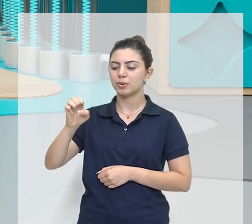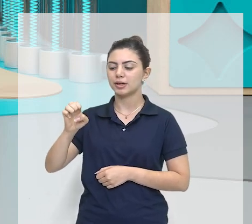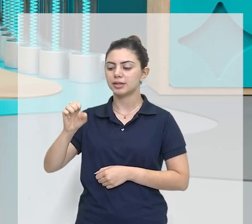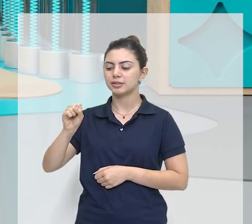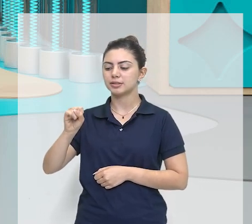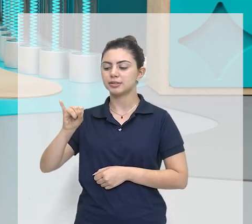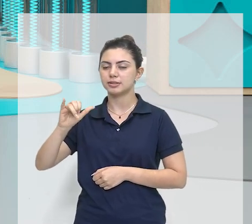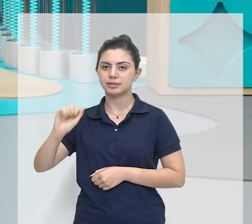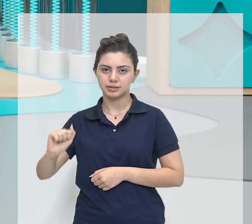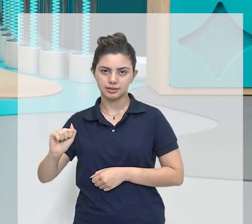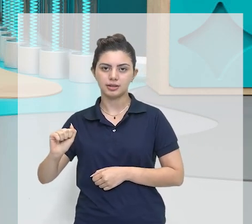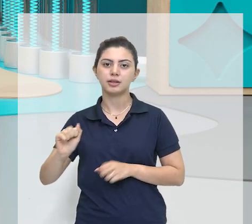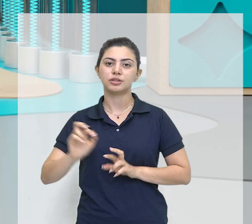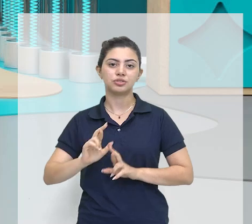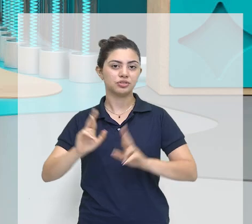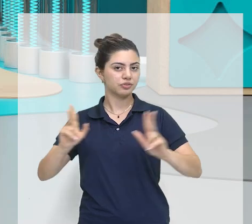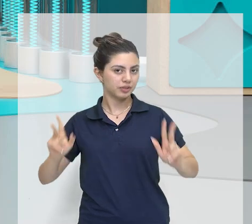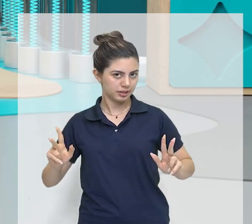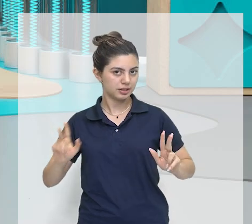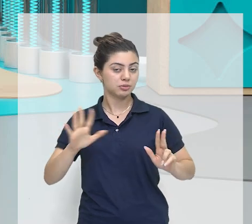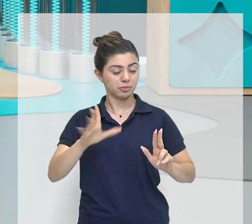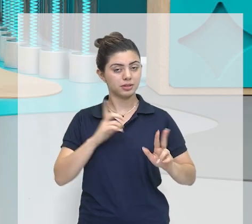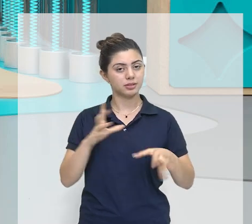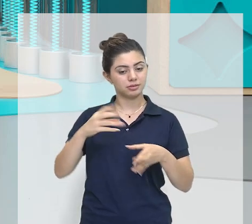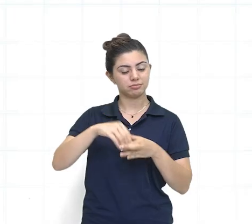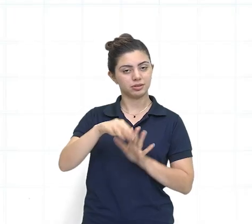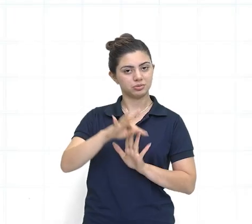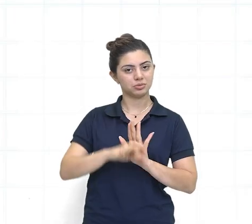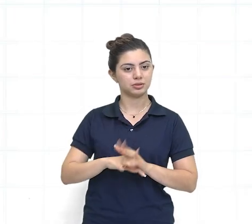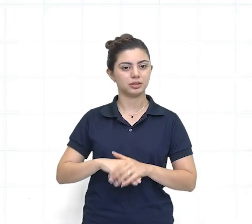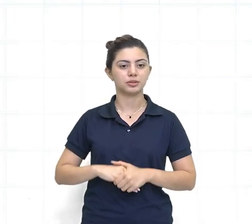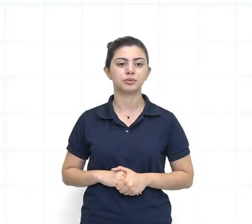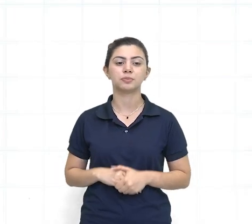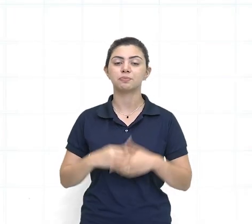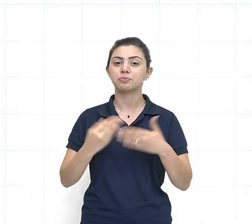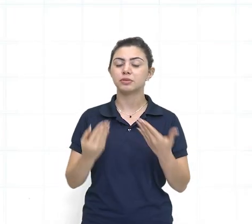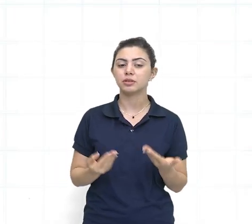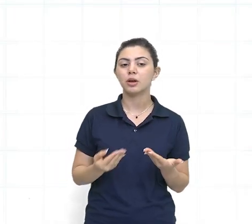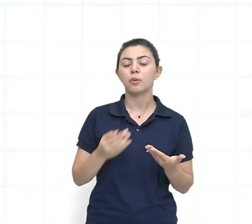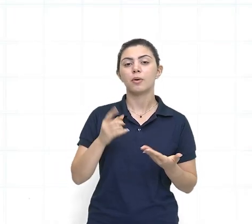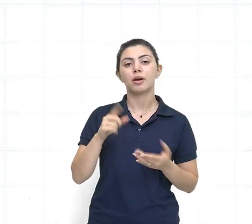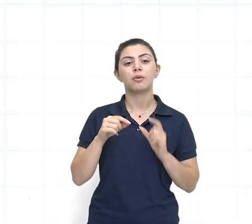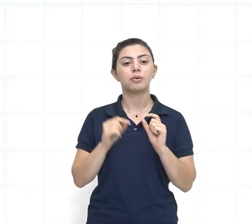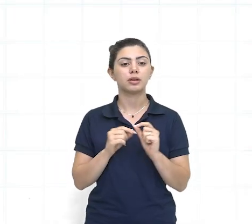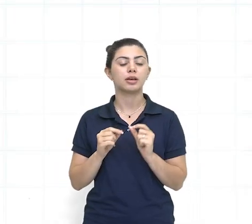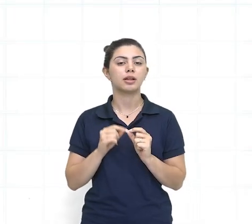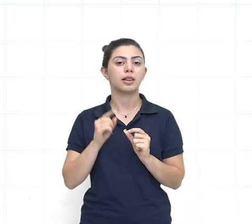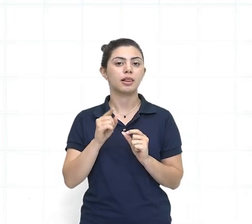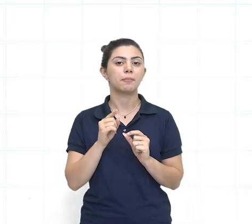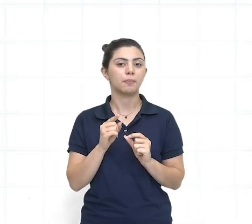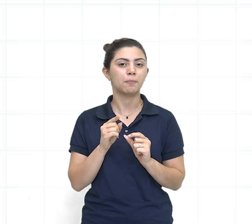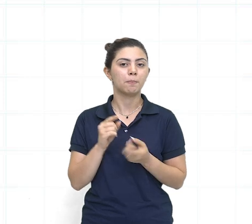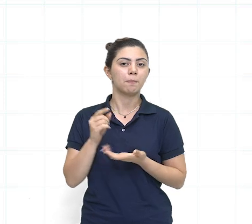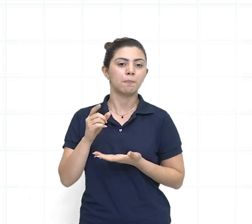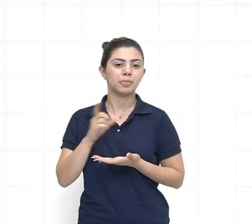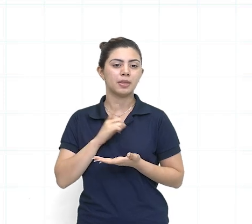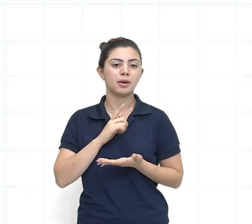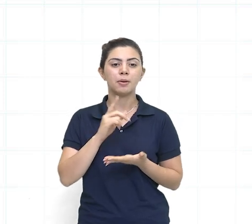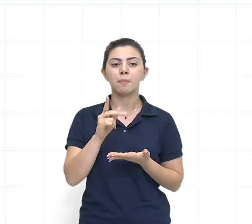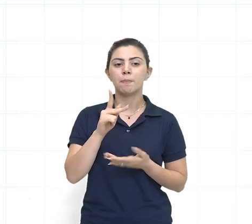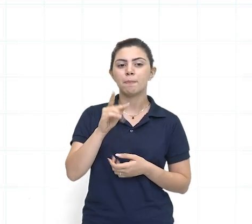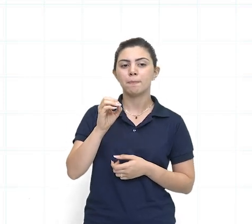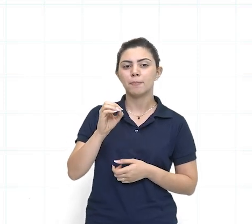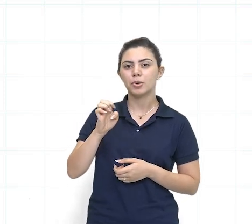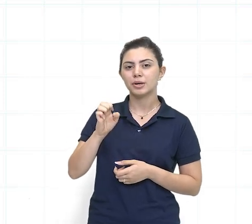no mesmo texto. Então, a poesia, ela é um texto poético, né, pertencente ao gênero